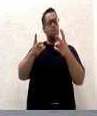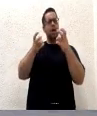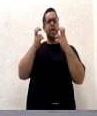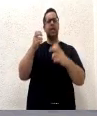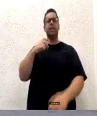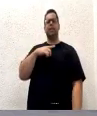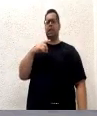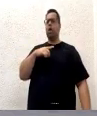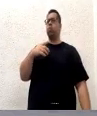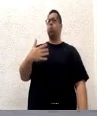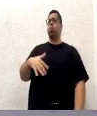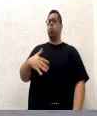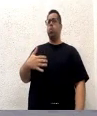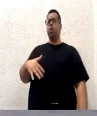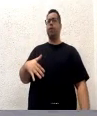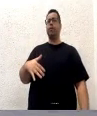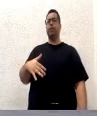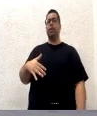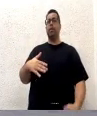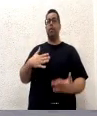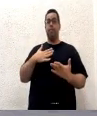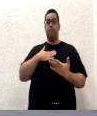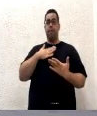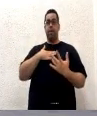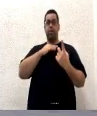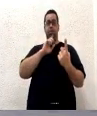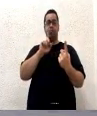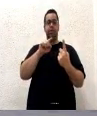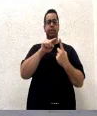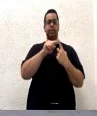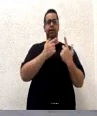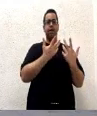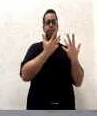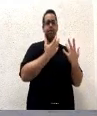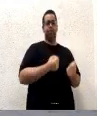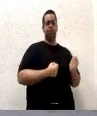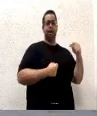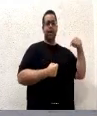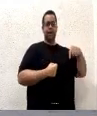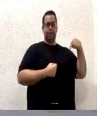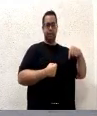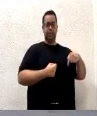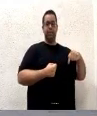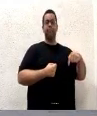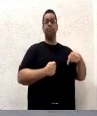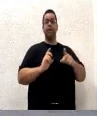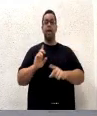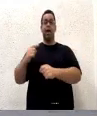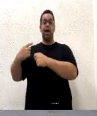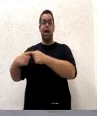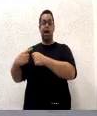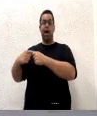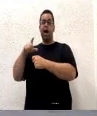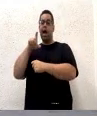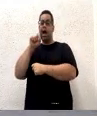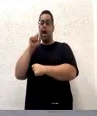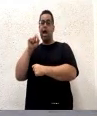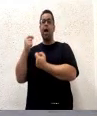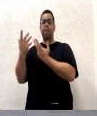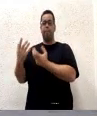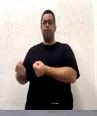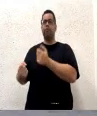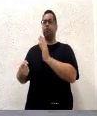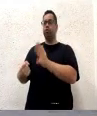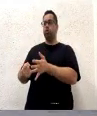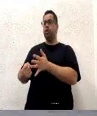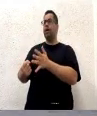é aprovar essa lei aqui, como foi aprovada na cidade de Limeira, como foi também aprovada na cidade de Araras, e realmente criar, né, essa rota